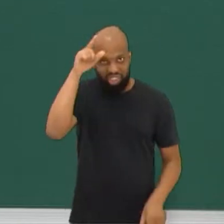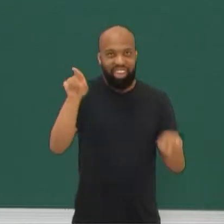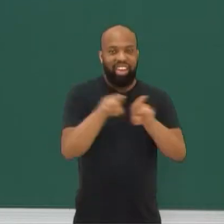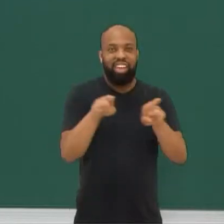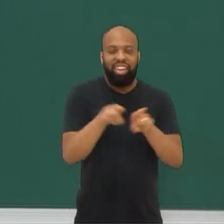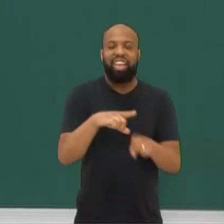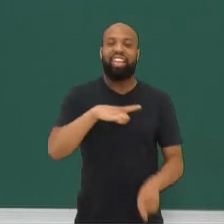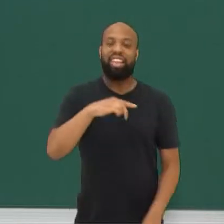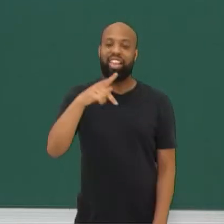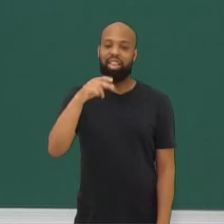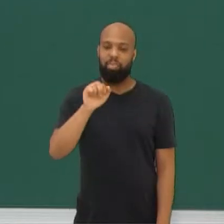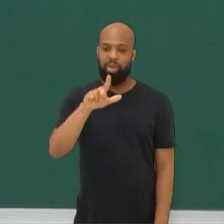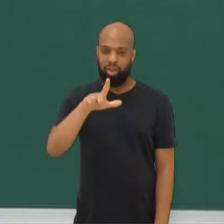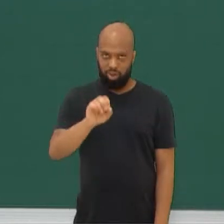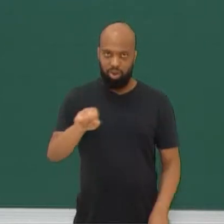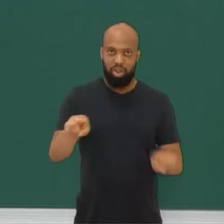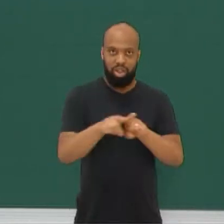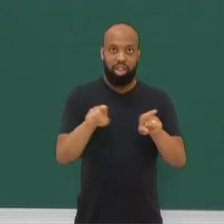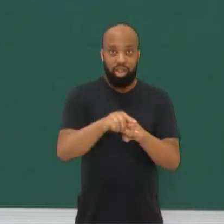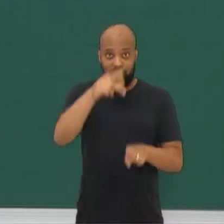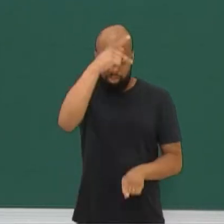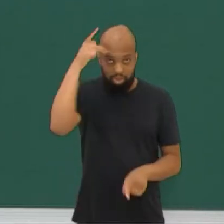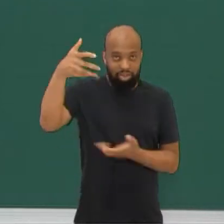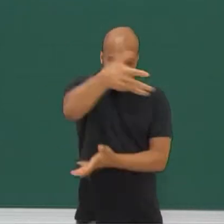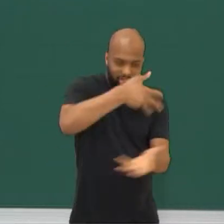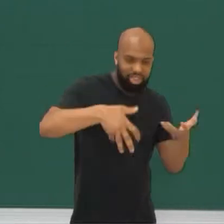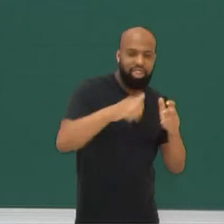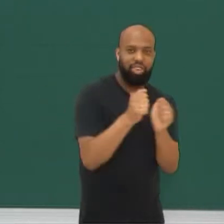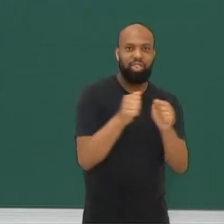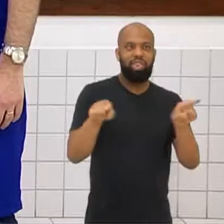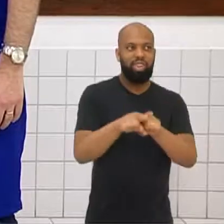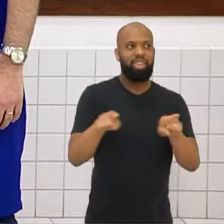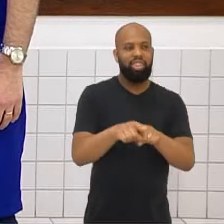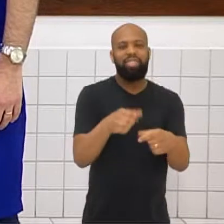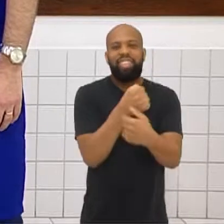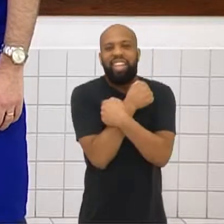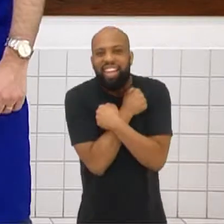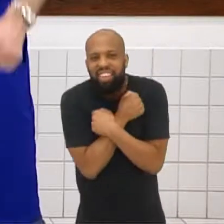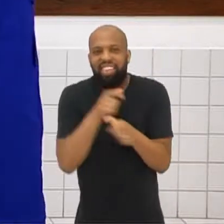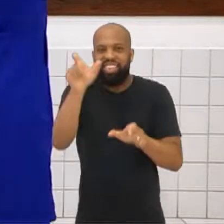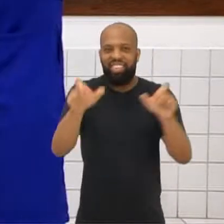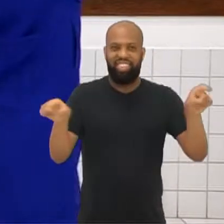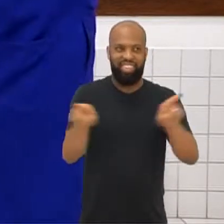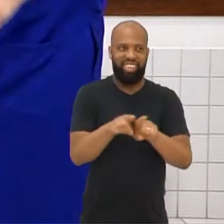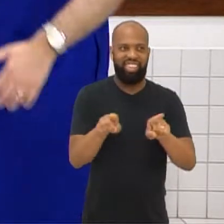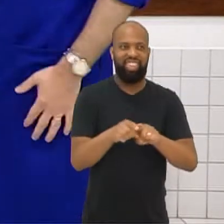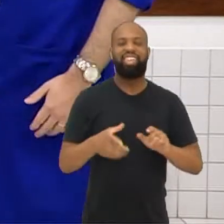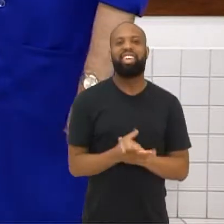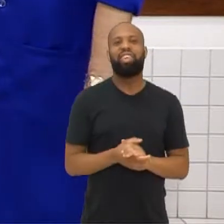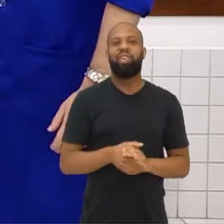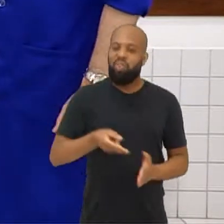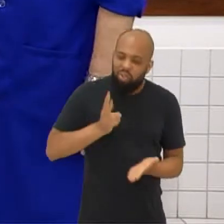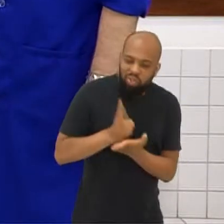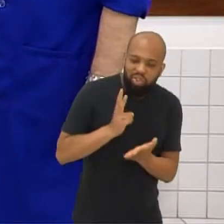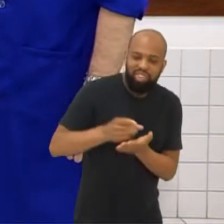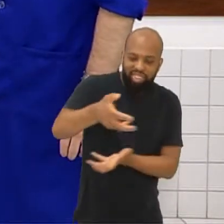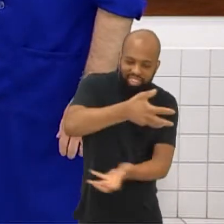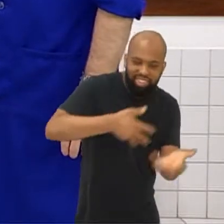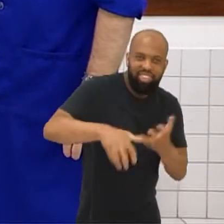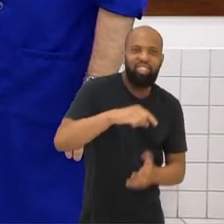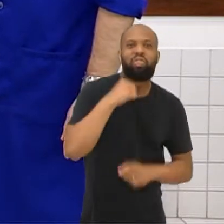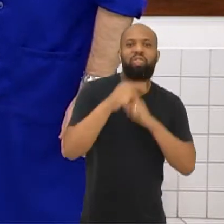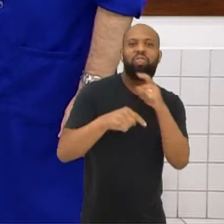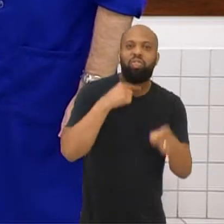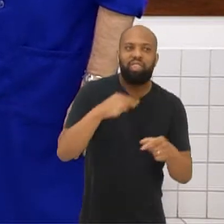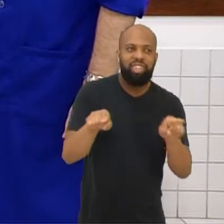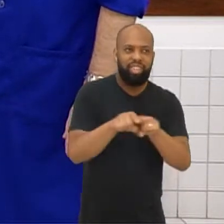Paulo Marinho, a galera interagindo com a gente aqui. Um abraço, galera. Continue interagindo com a gente aí, manda sua dúvida. Tá acabando